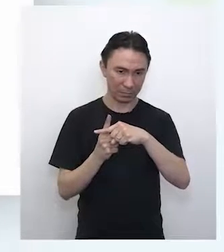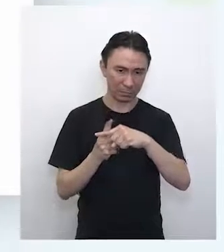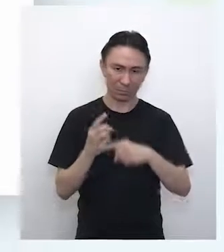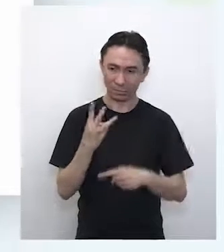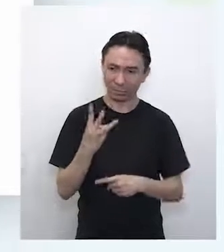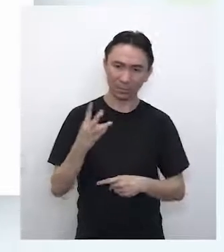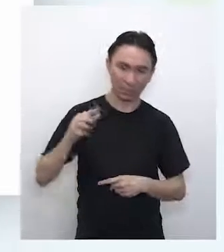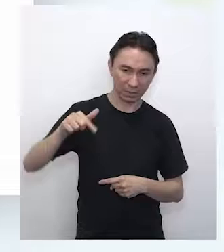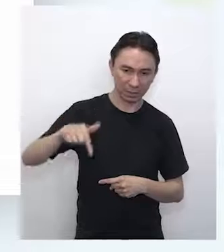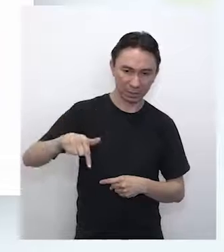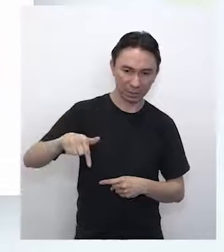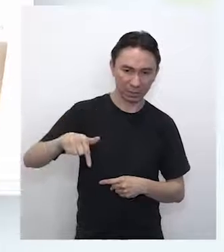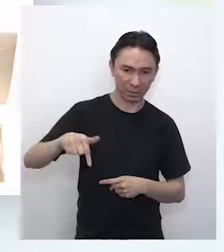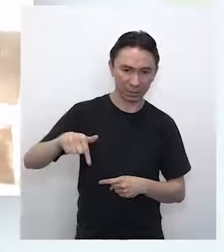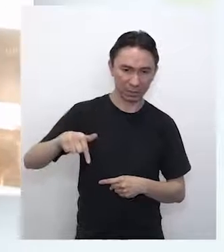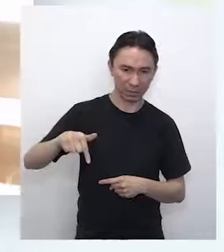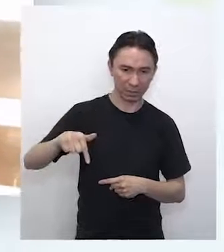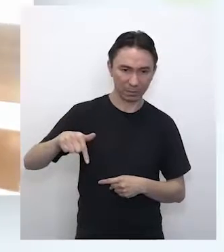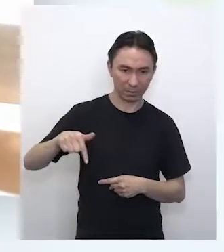37